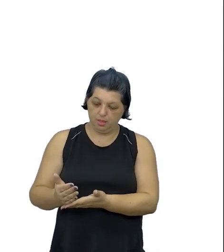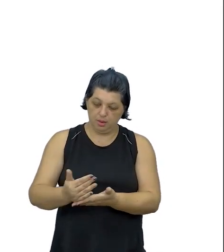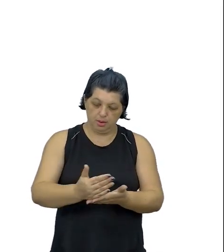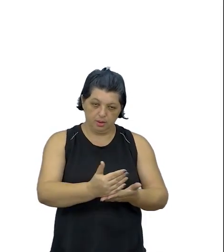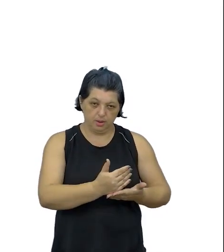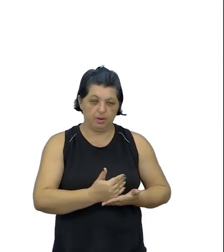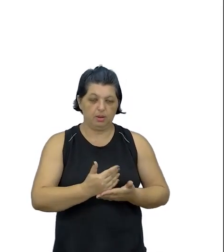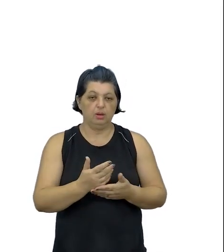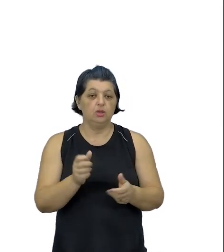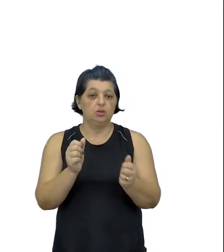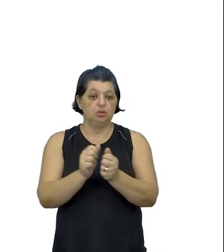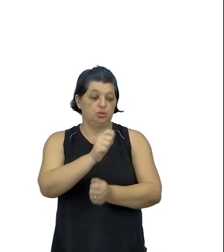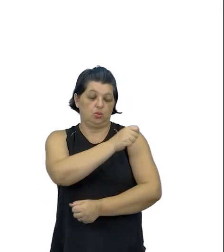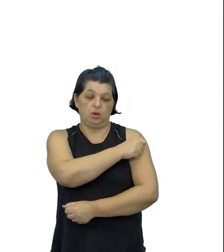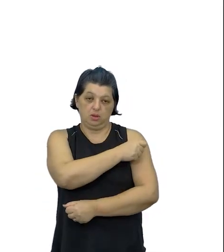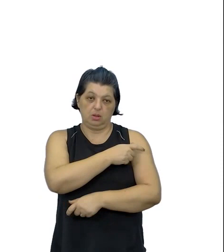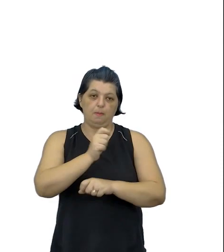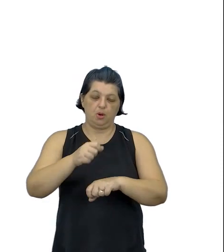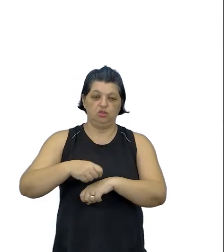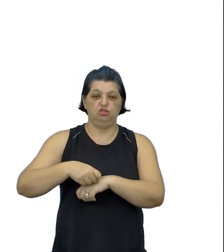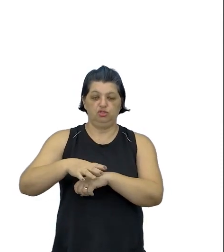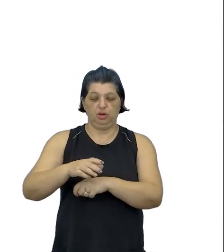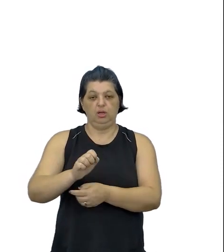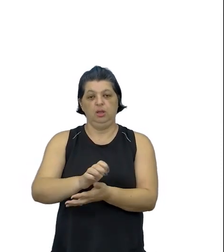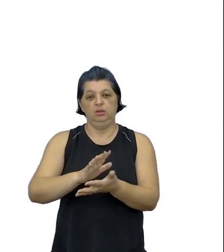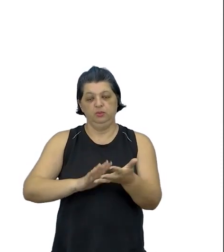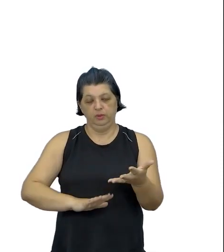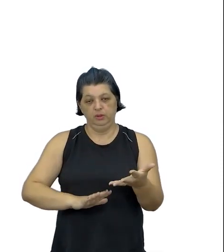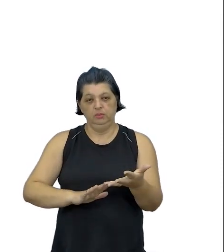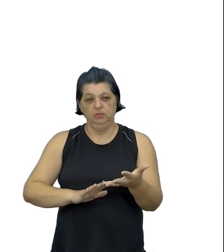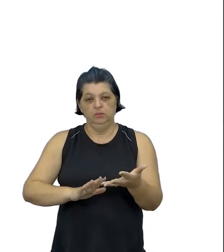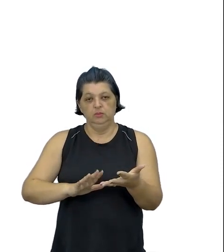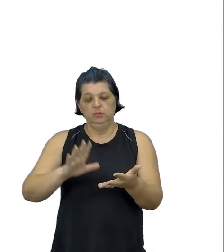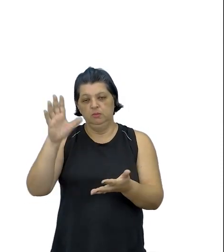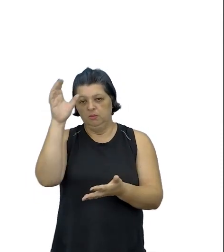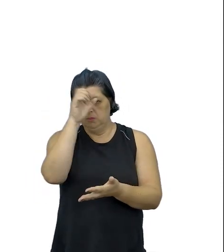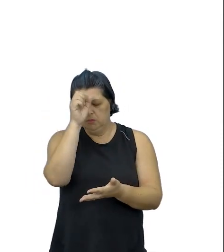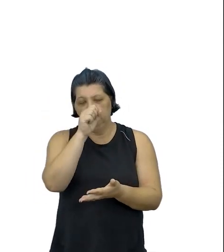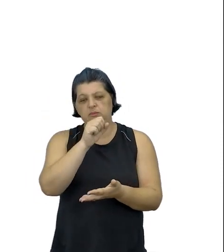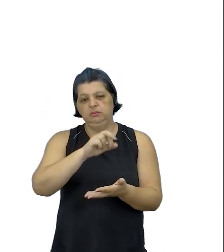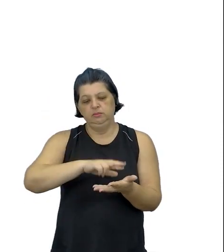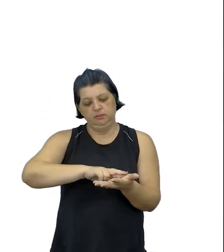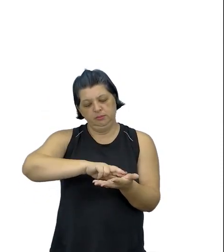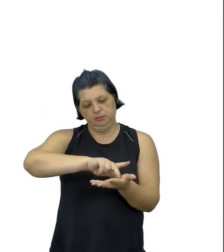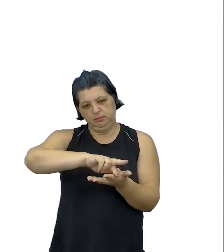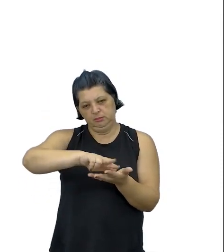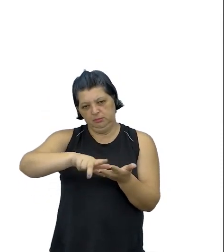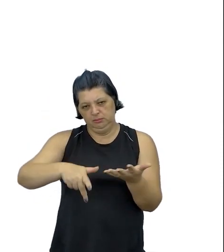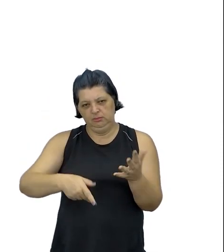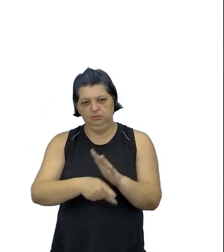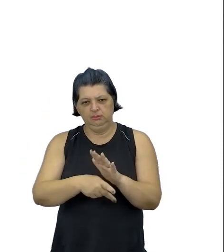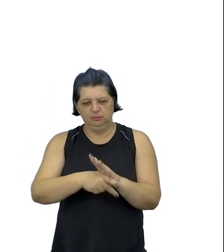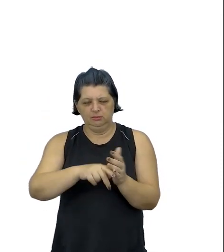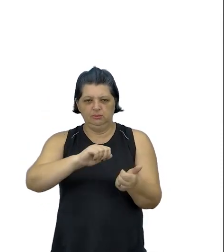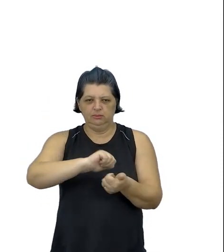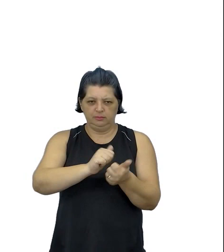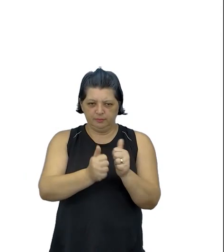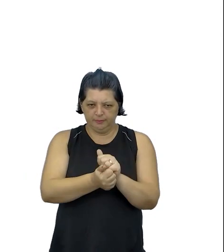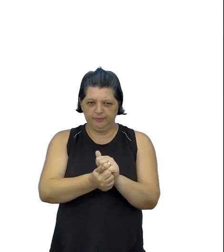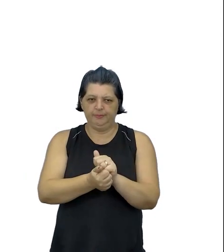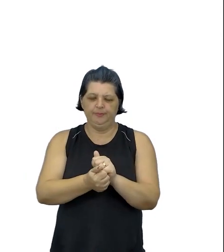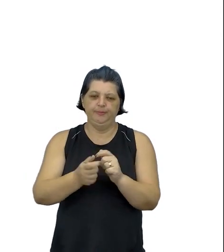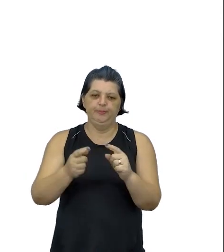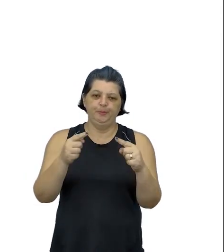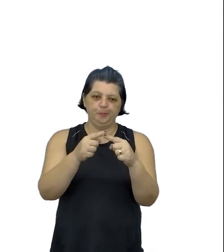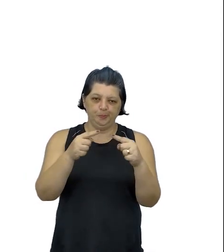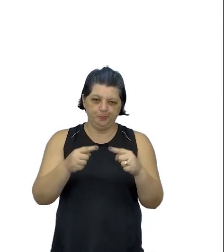pode sugerir as atividades e criar situações de aprendizagem totalmente personalizada, de acordo com a possibilidade